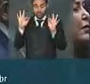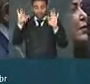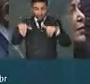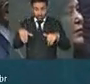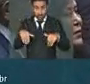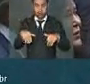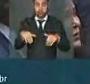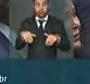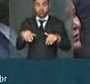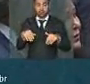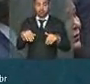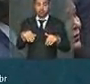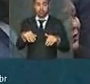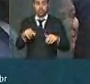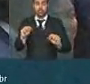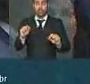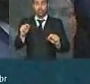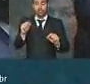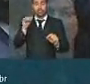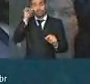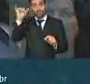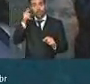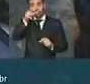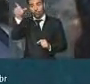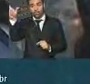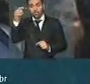impedindo portanto que outros